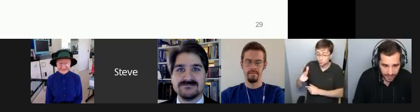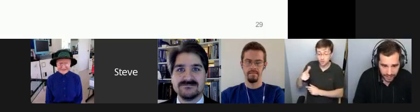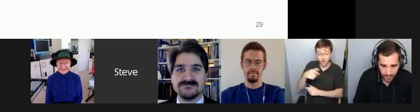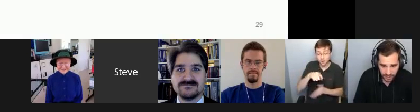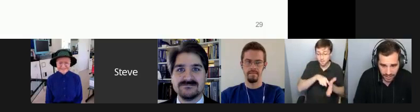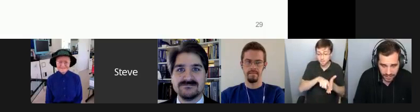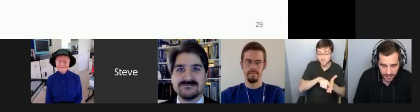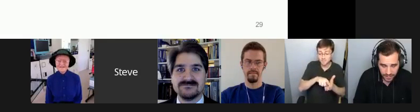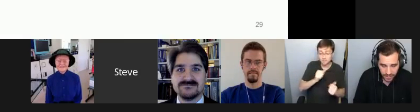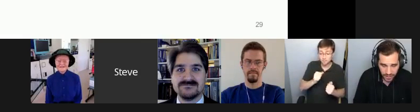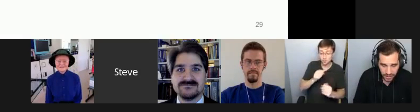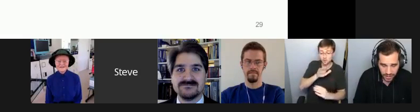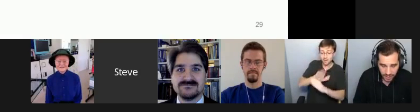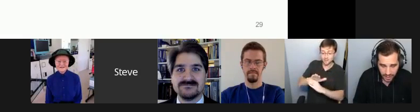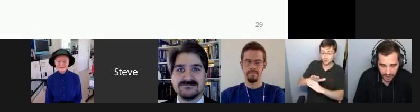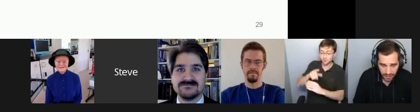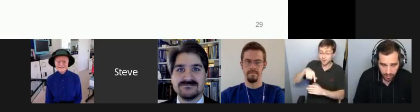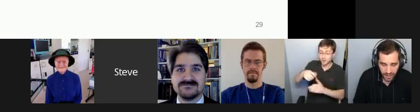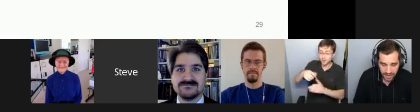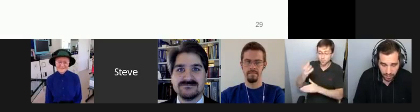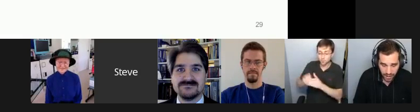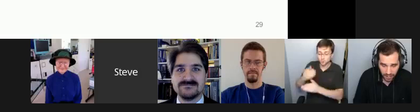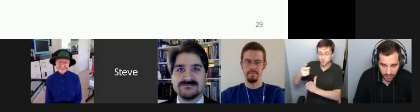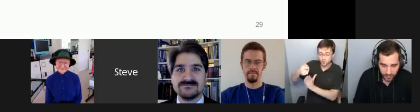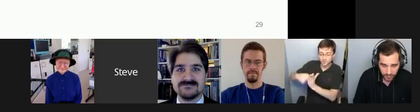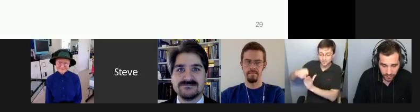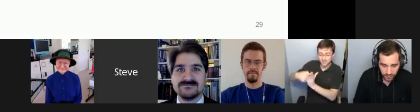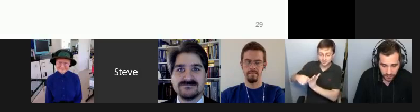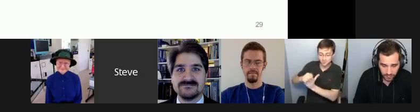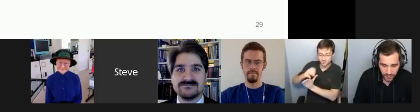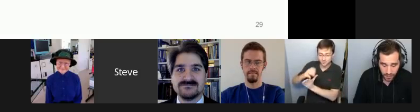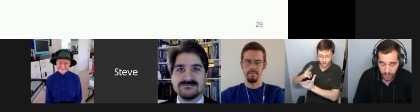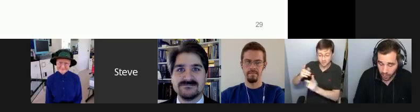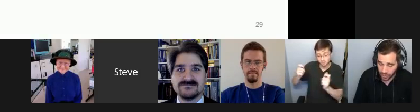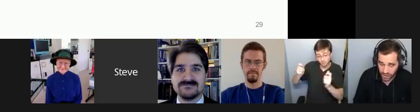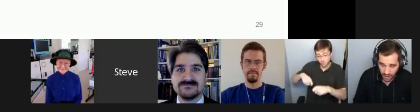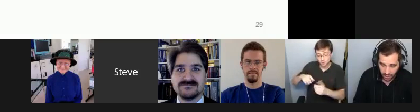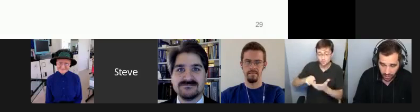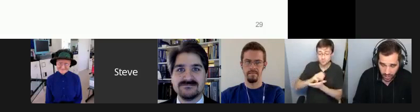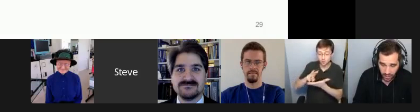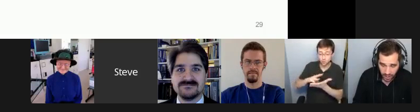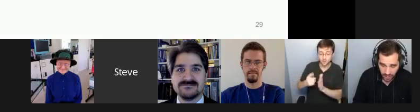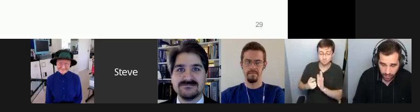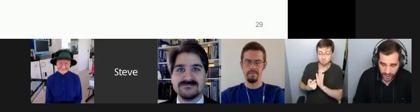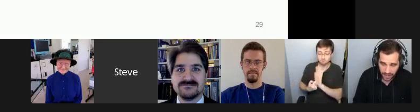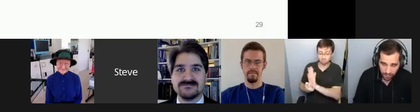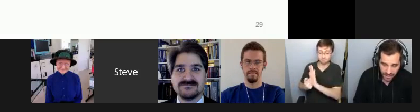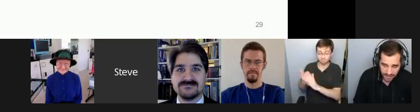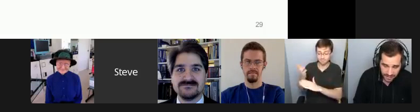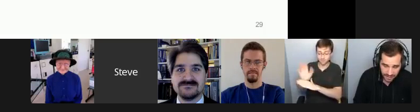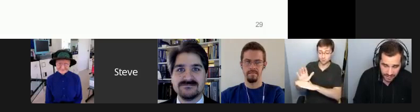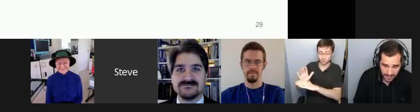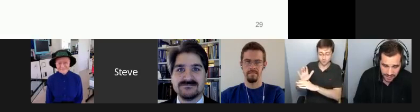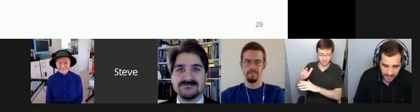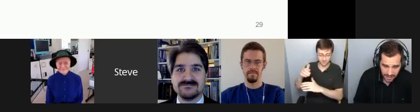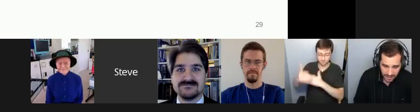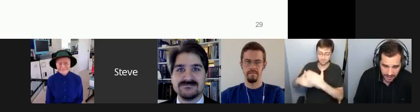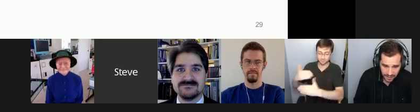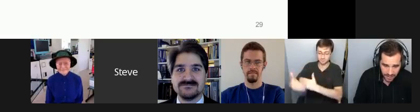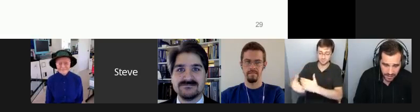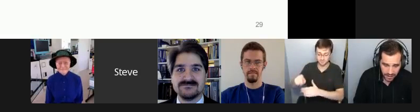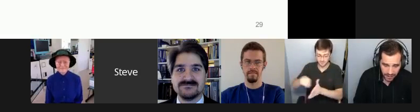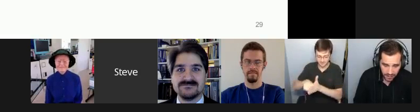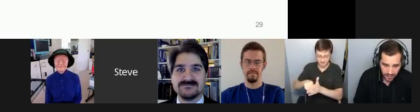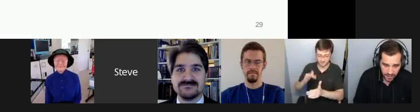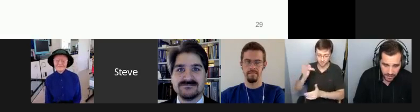tema que é tão interessante e principal e primordial para a escrita de